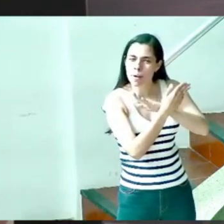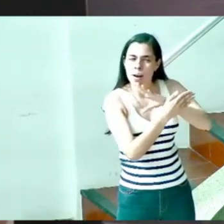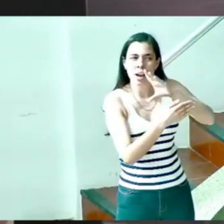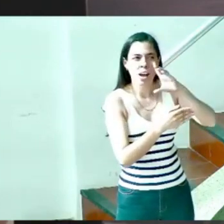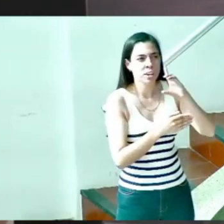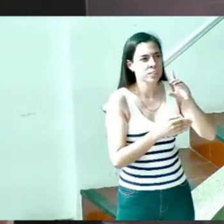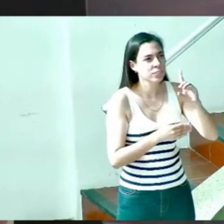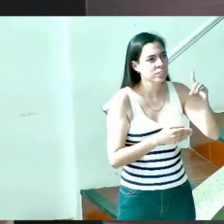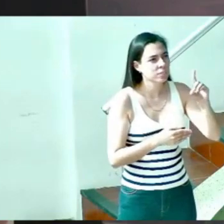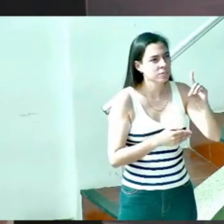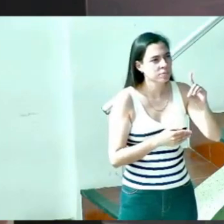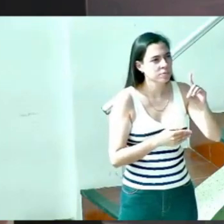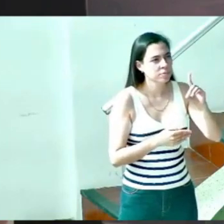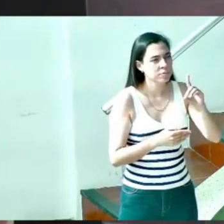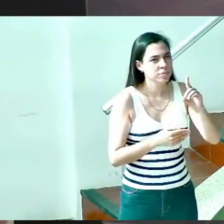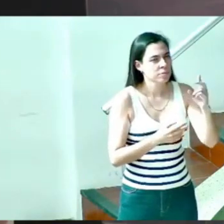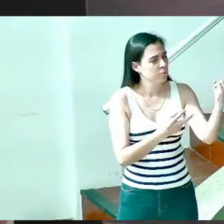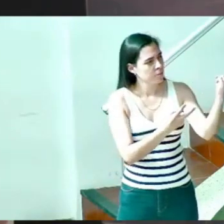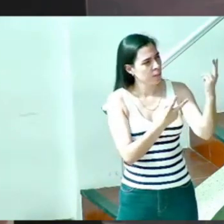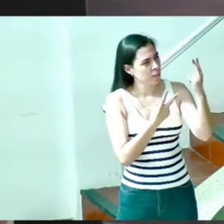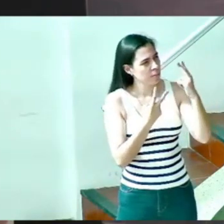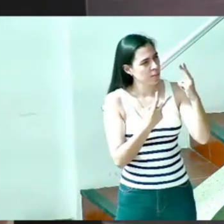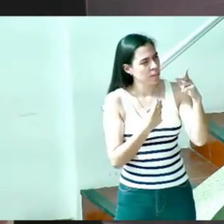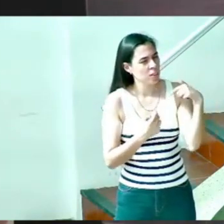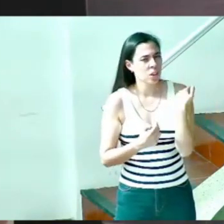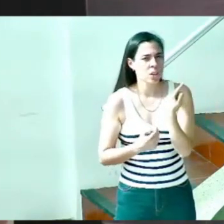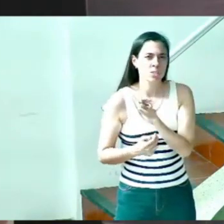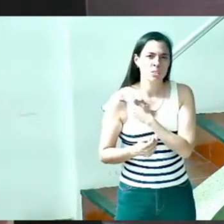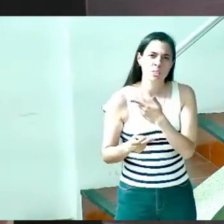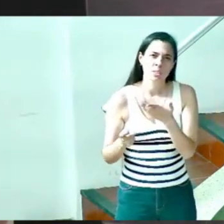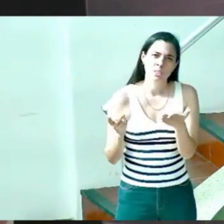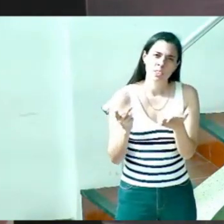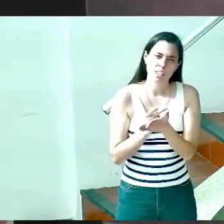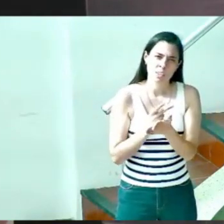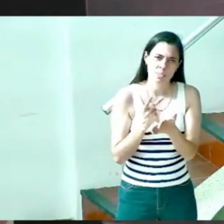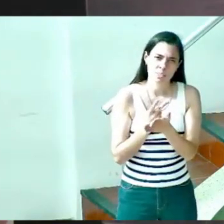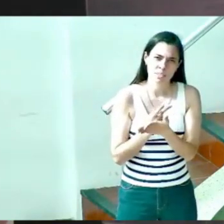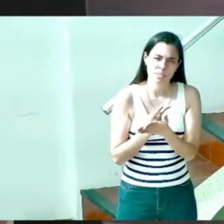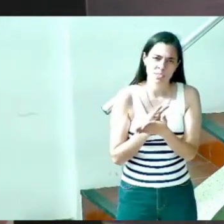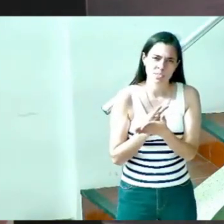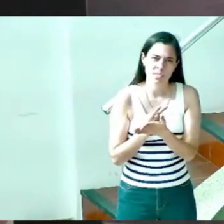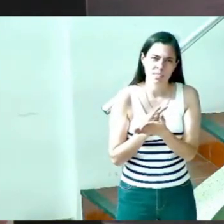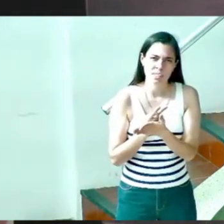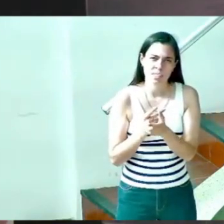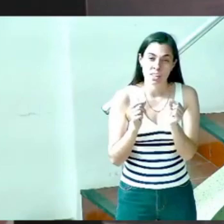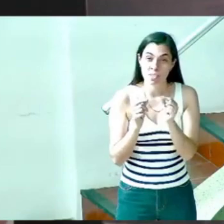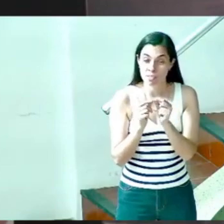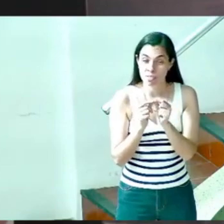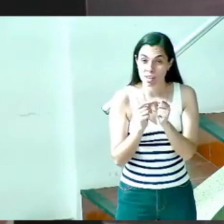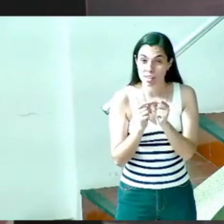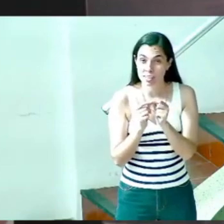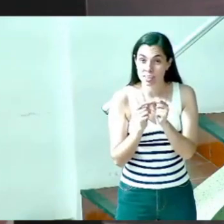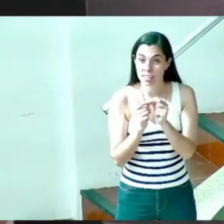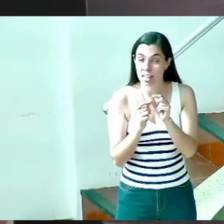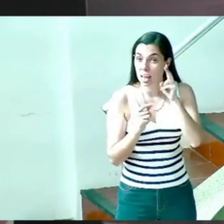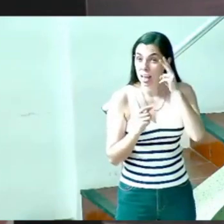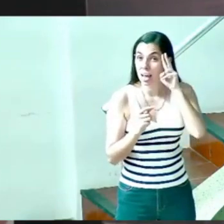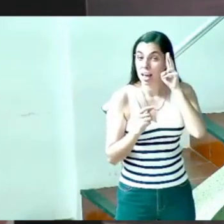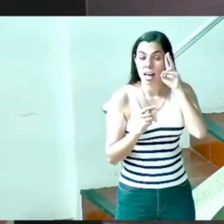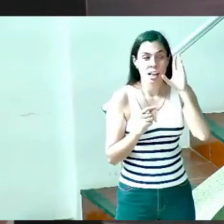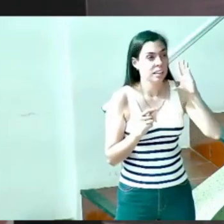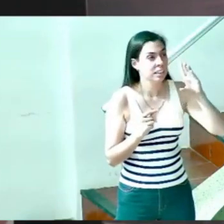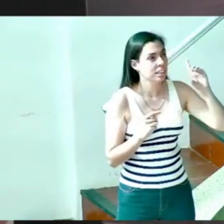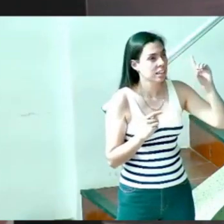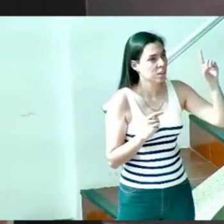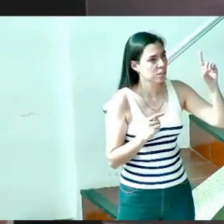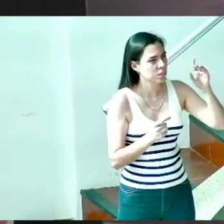Nos faz ver as nossas fragilidades e também nos relembra de um Deus que é